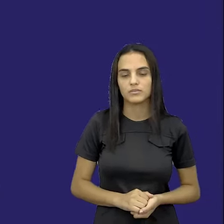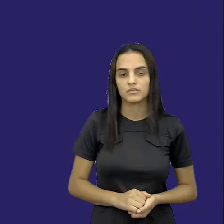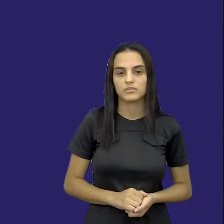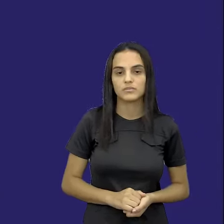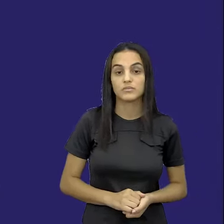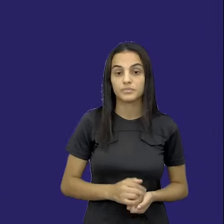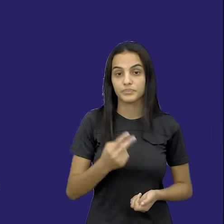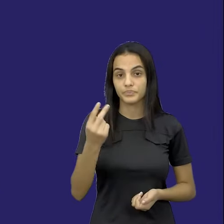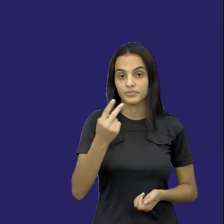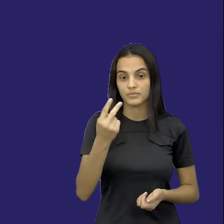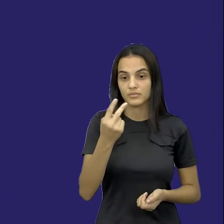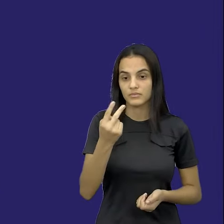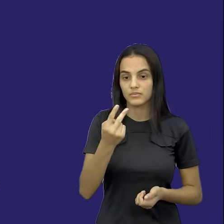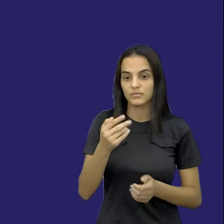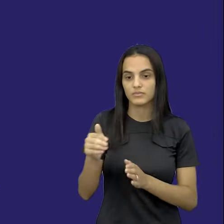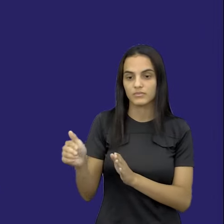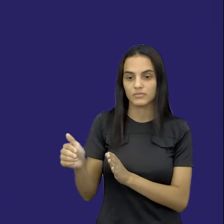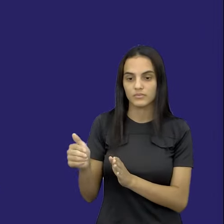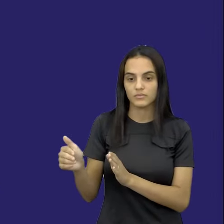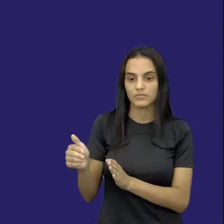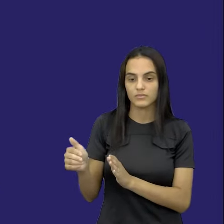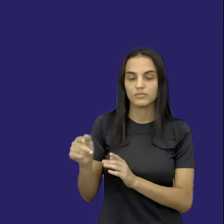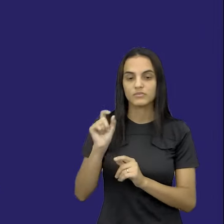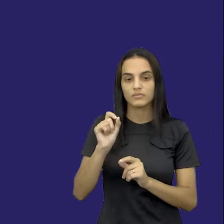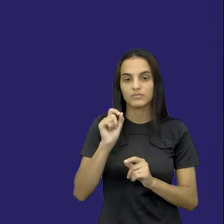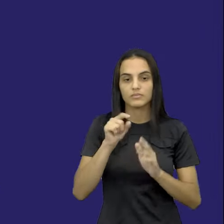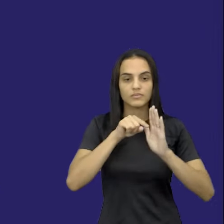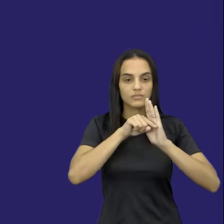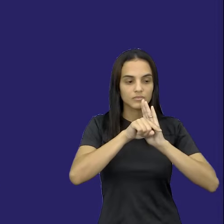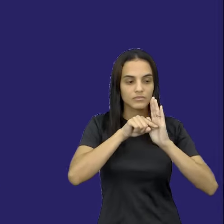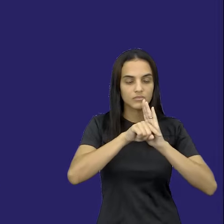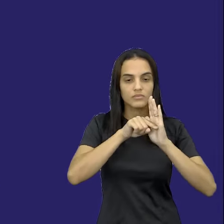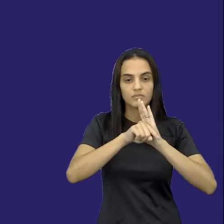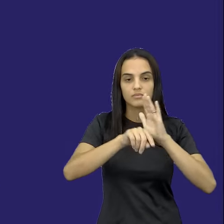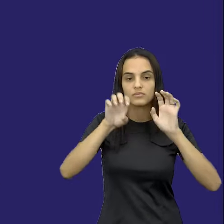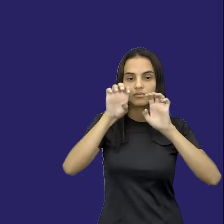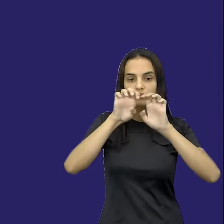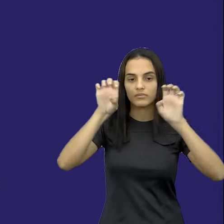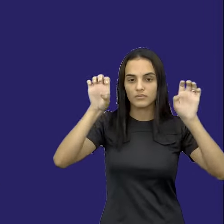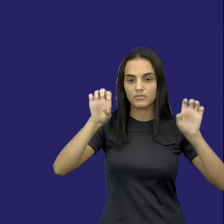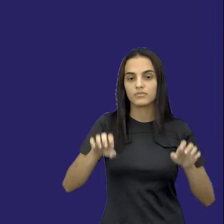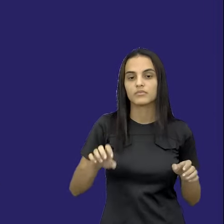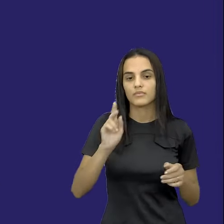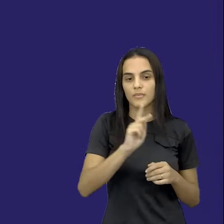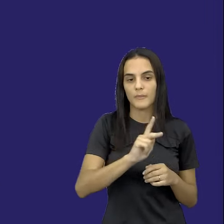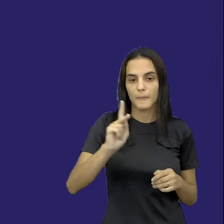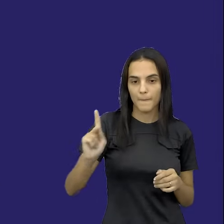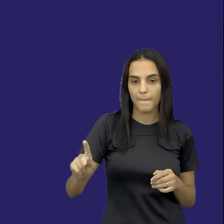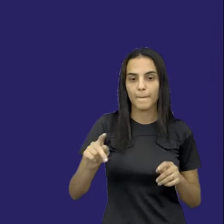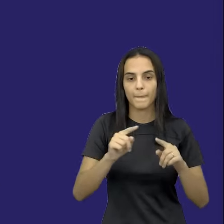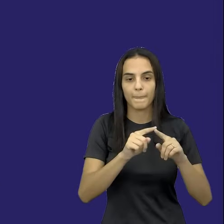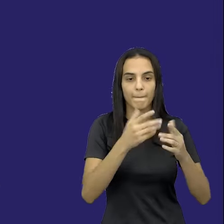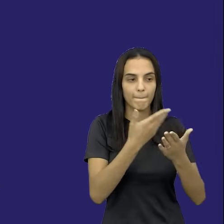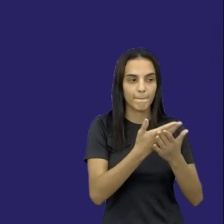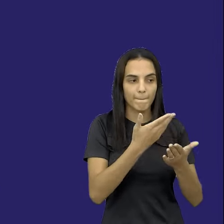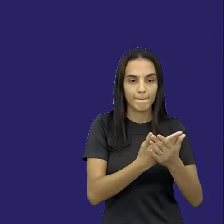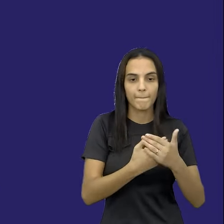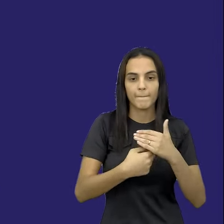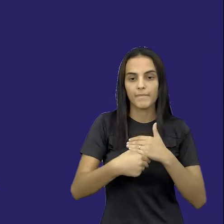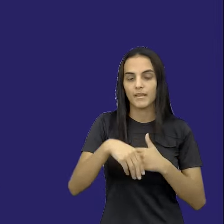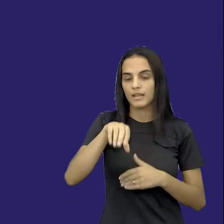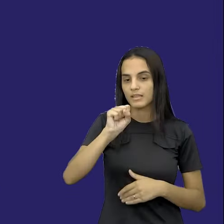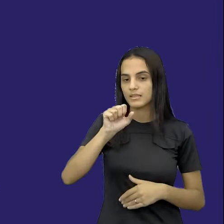Então, nosso segundo momento aqui é explorar a estrutura didático-pedagógica em uma aula